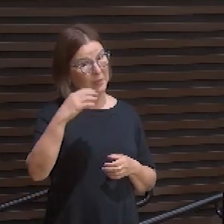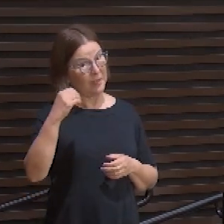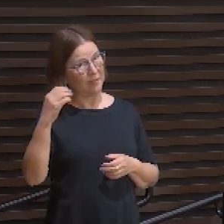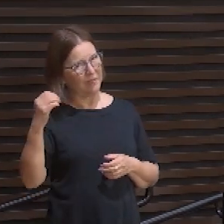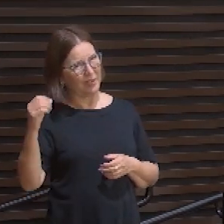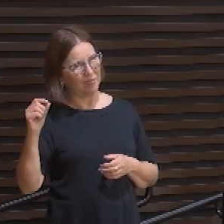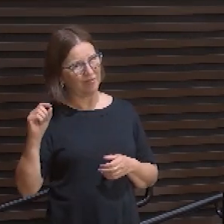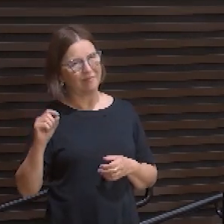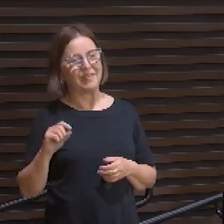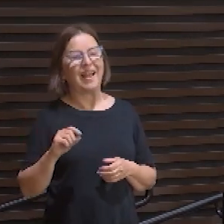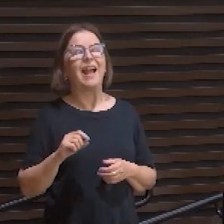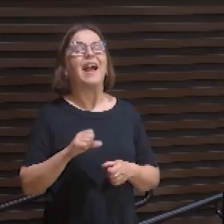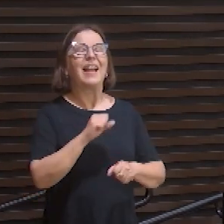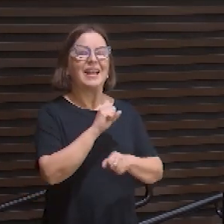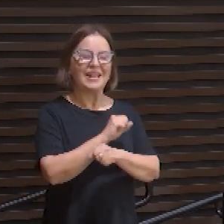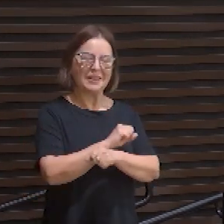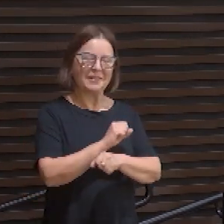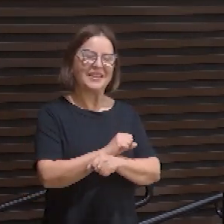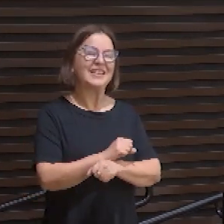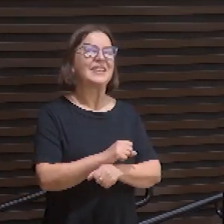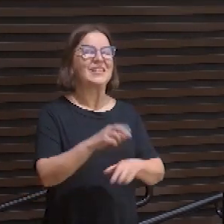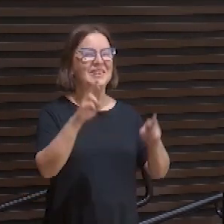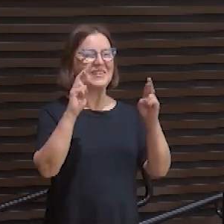aguardamos com esperança a volta do Senhor.